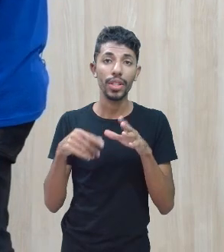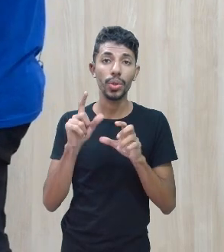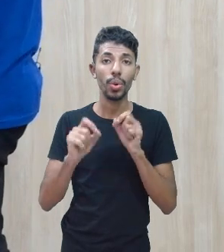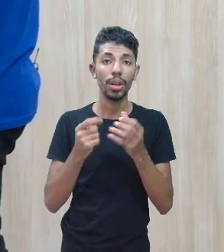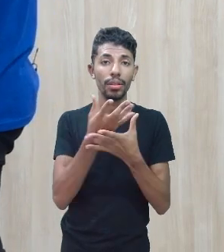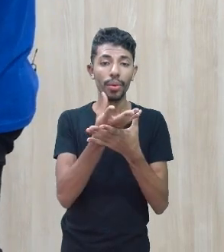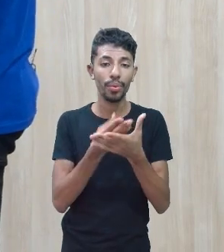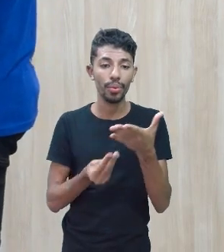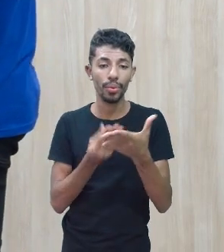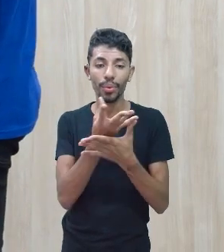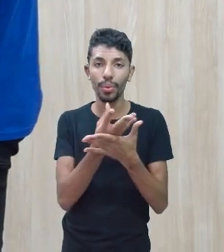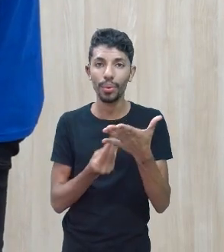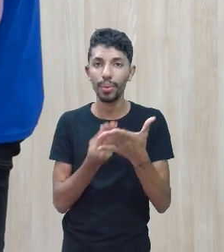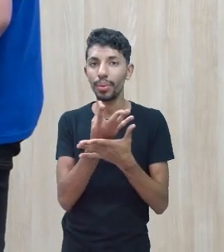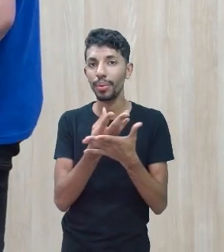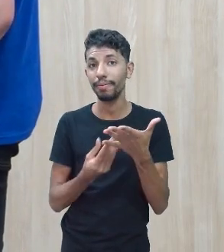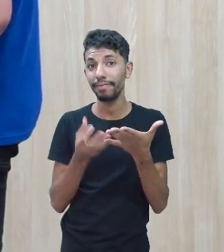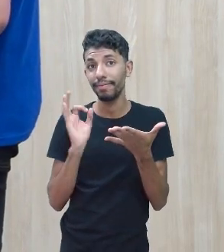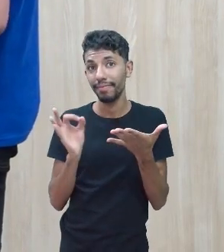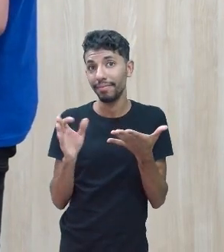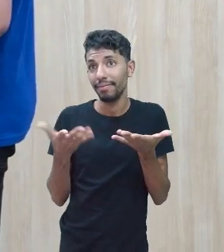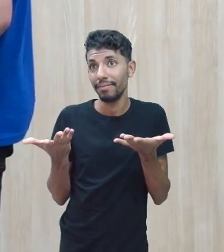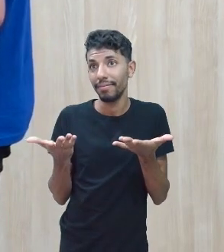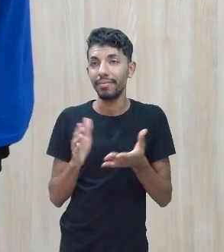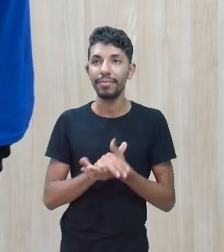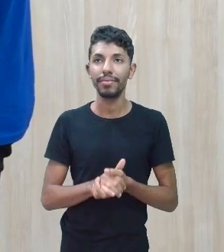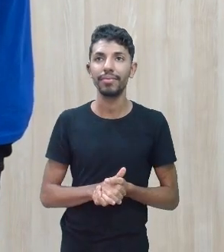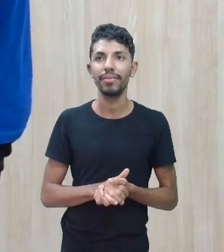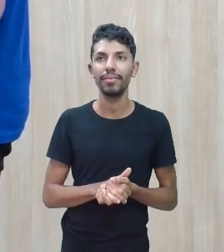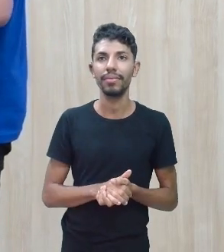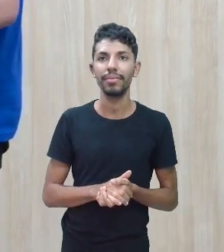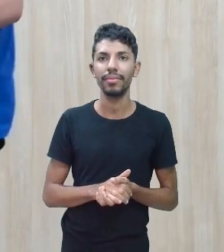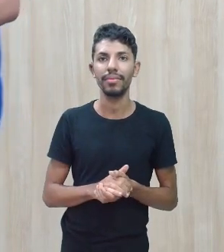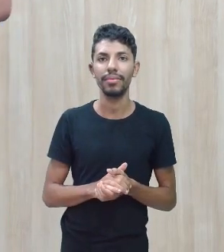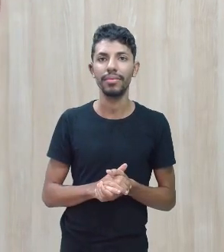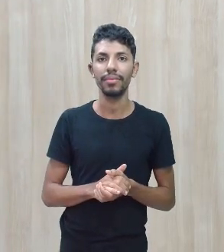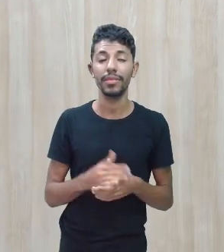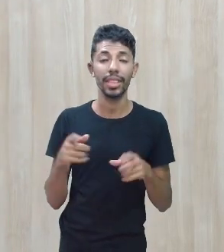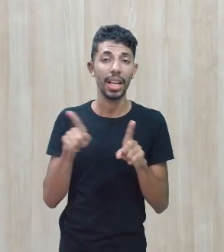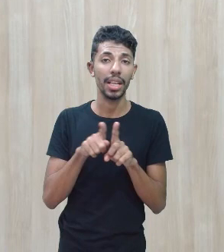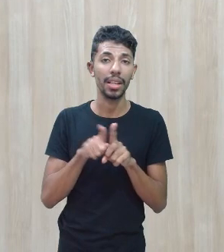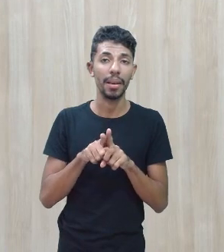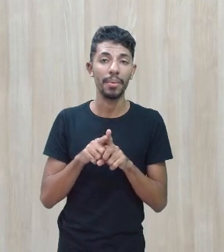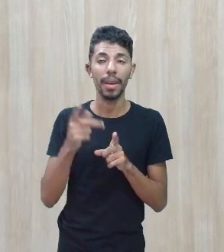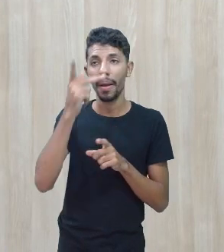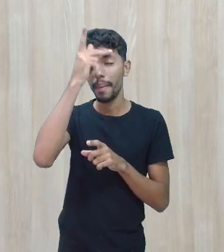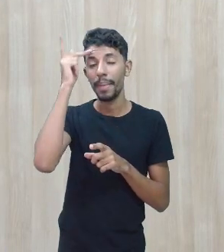pintar, de colocar tinta e por aí vai, né? De pintura e desenho, enfim. Para quem gosta